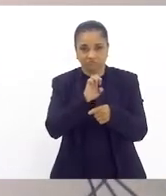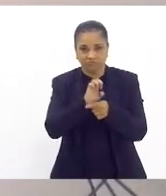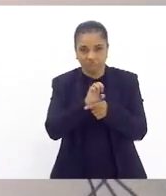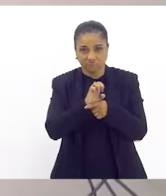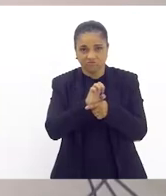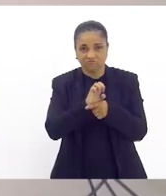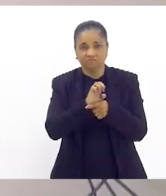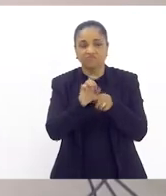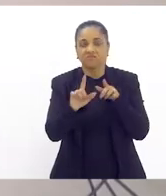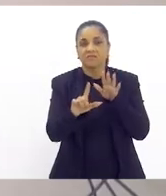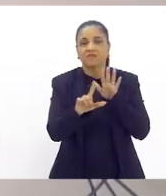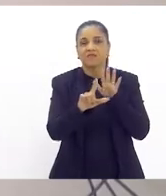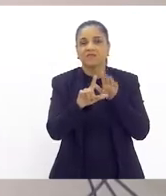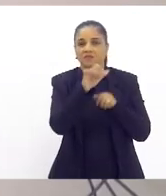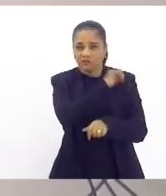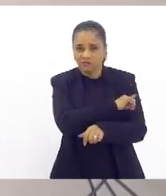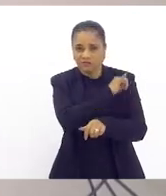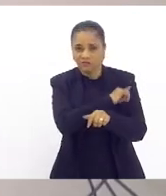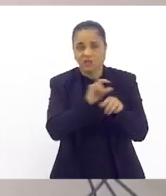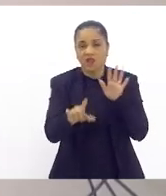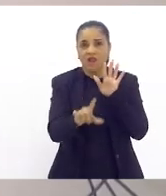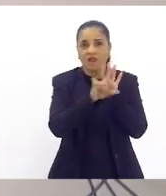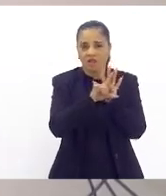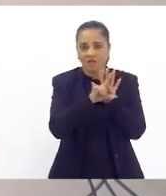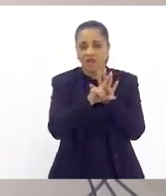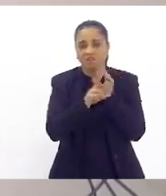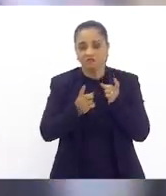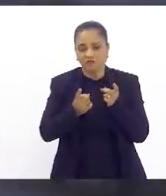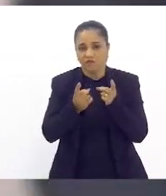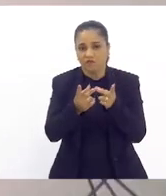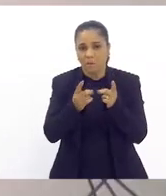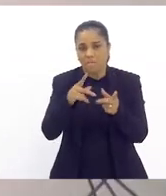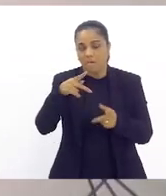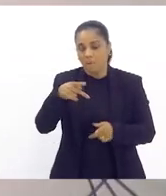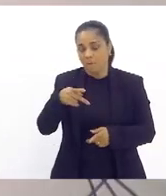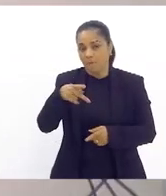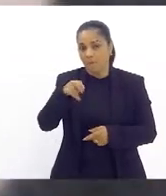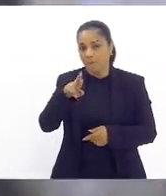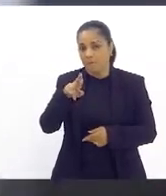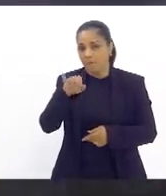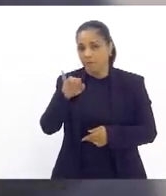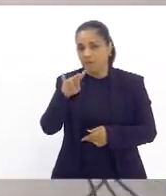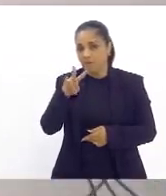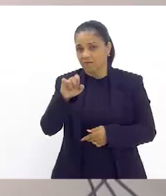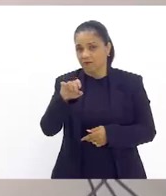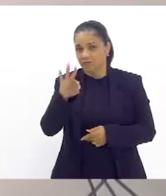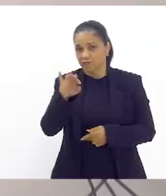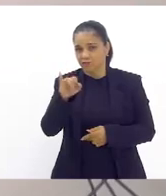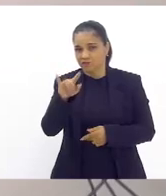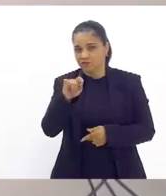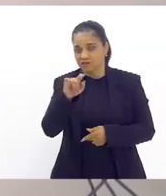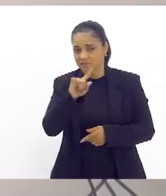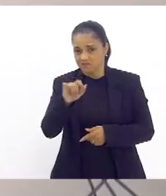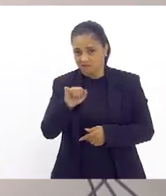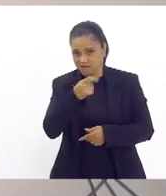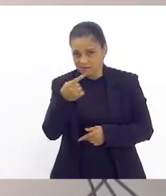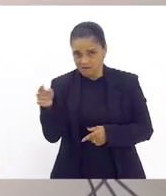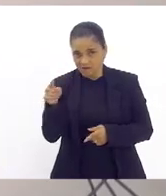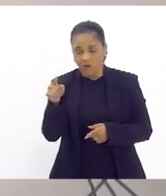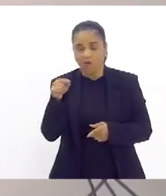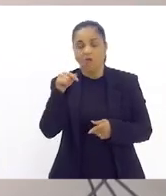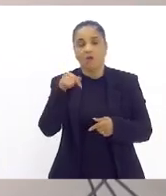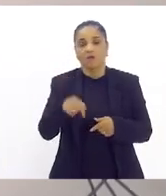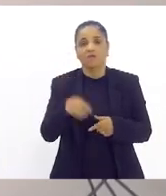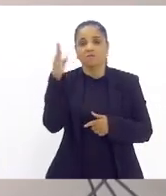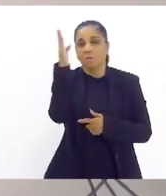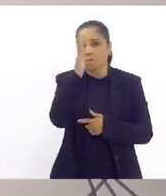pelas leis de privatizações que ocorreram no período o aprofundamento do neoliberalismo no Brasil